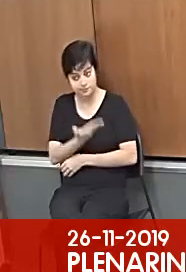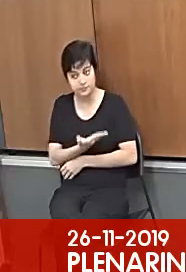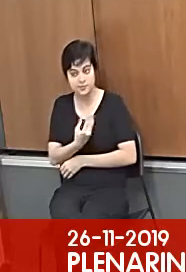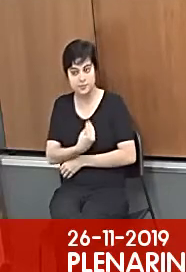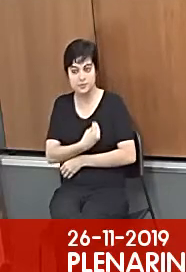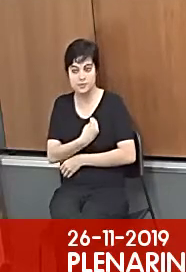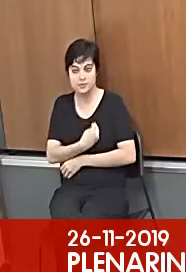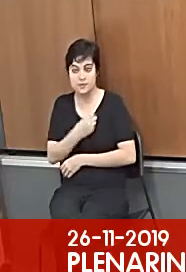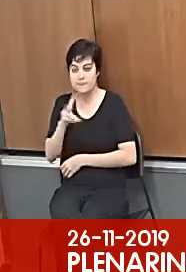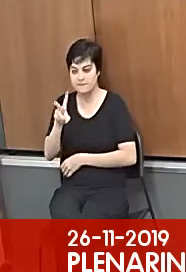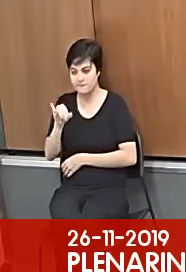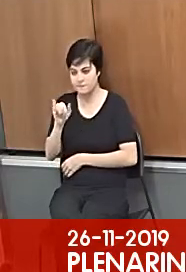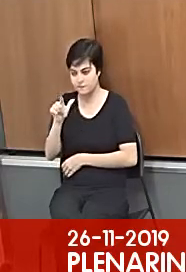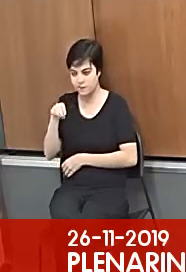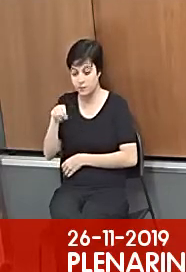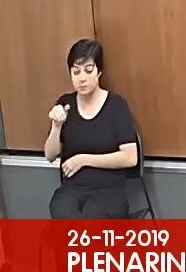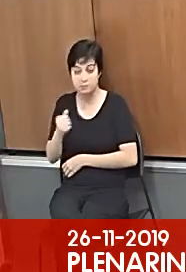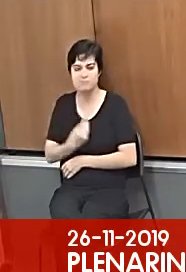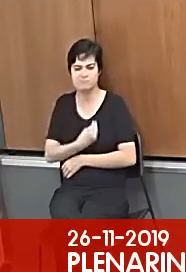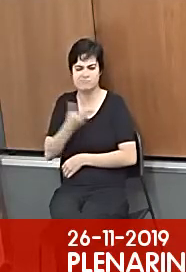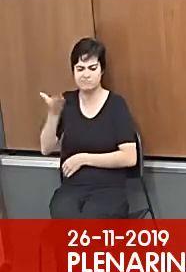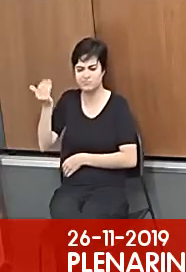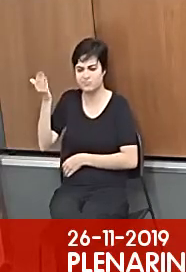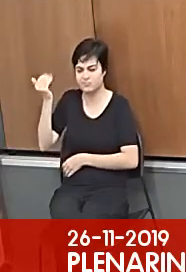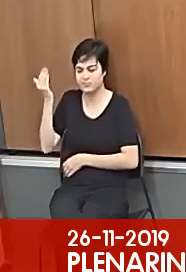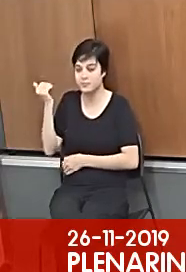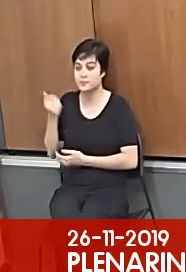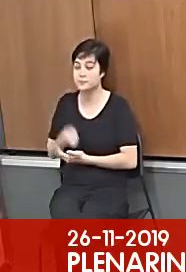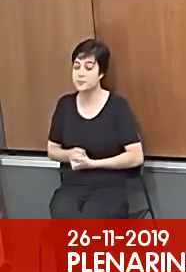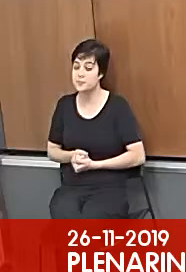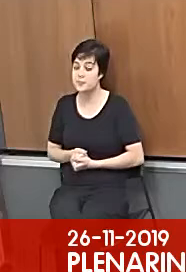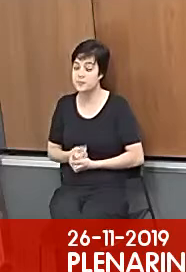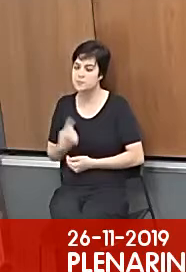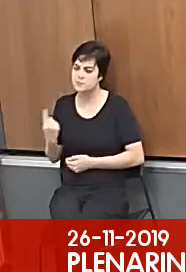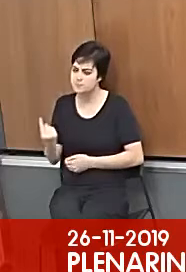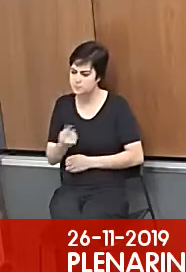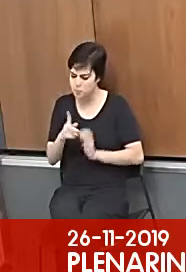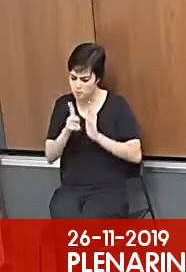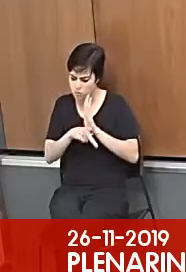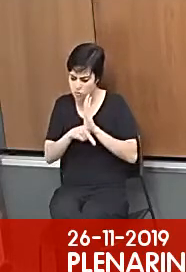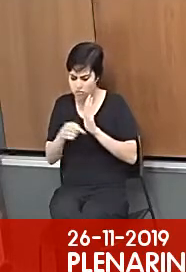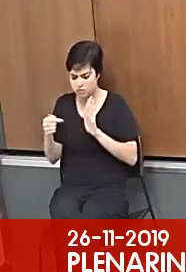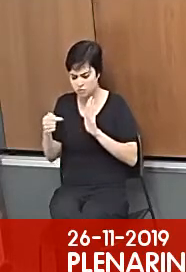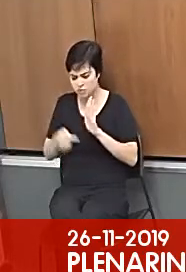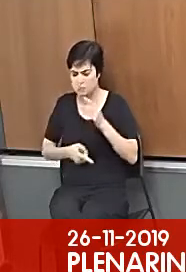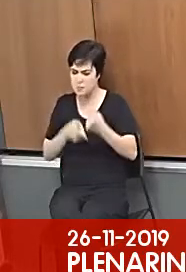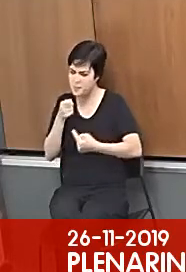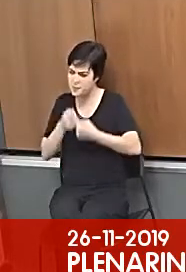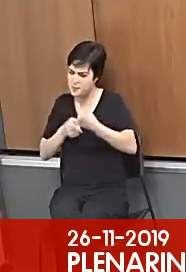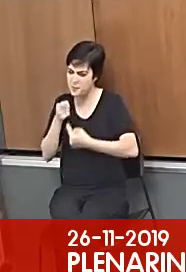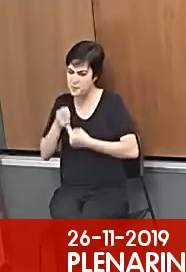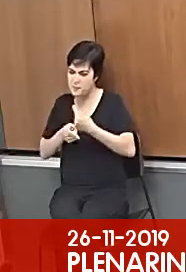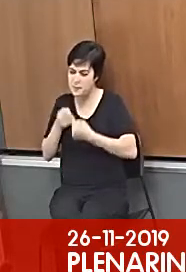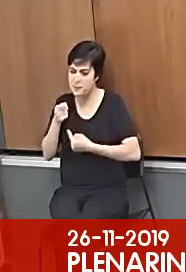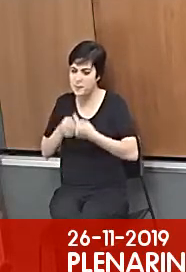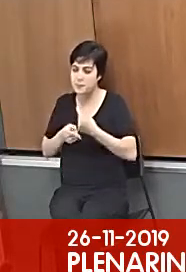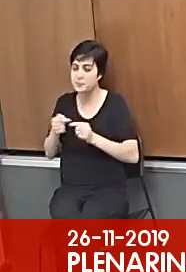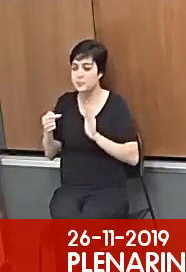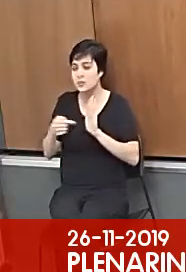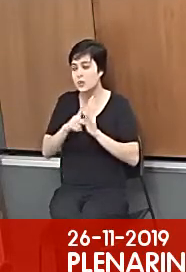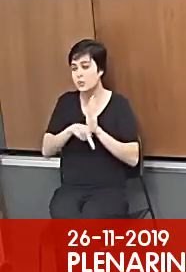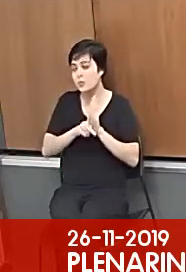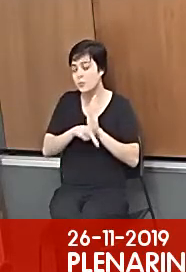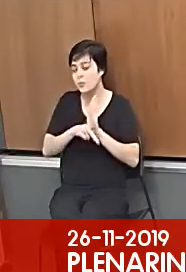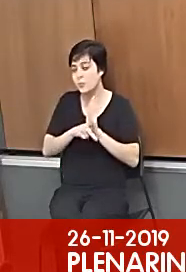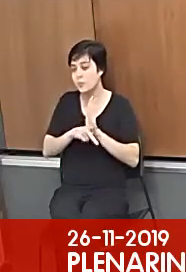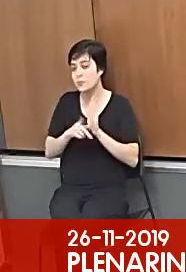isso. Quando nós trazemos um projeto para cá, para ser votado, para ser discutido, esse projeto